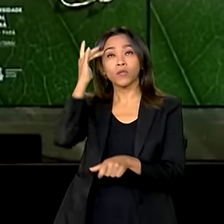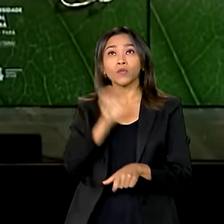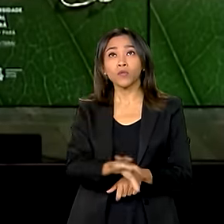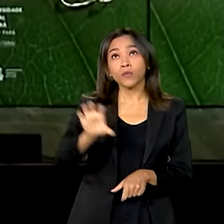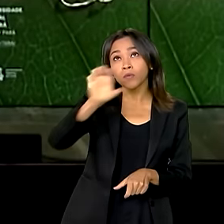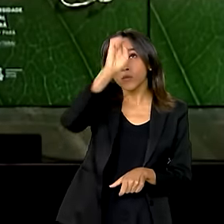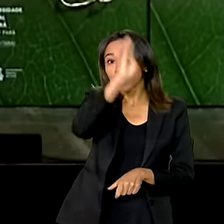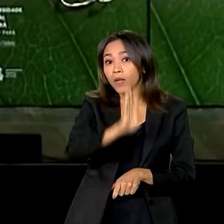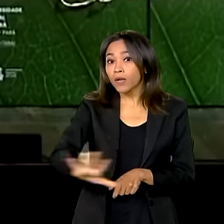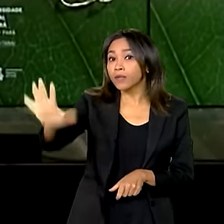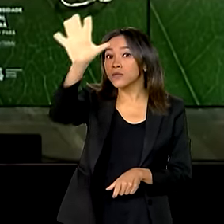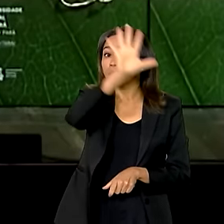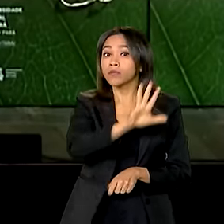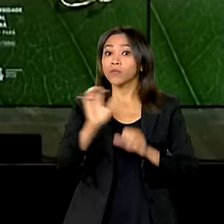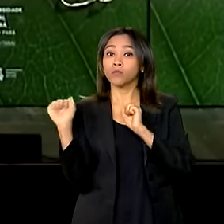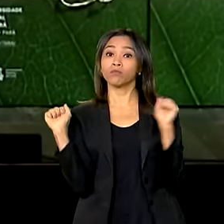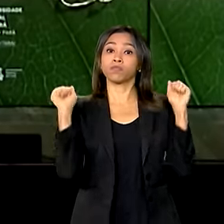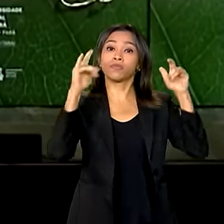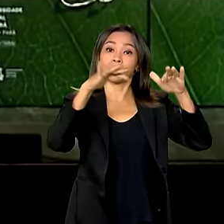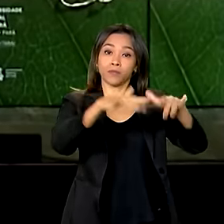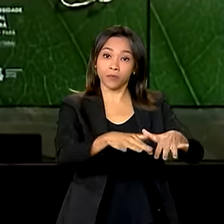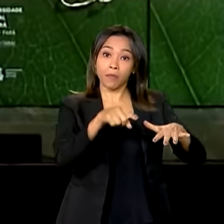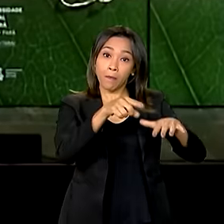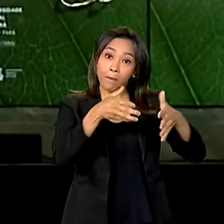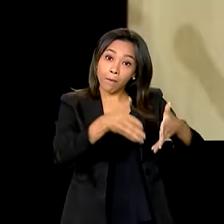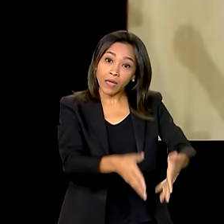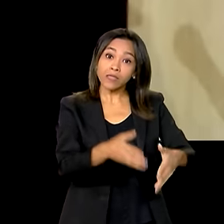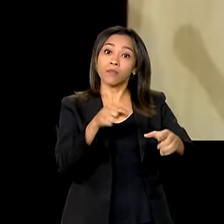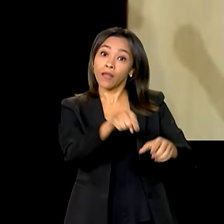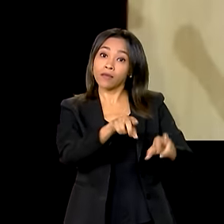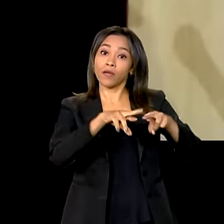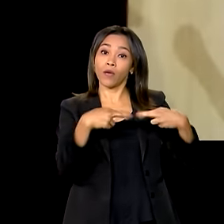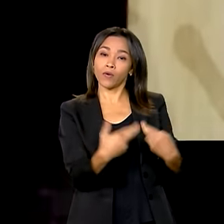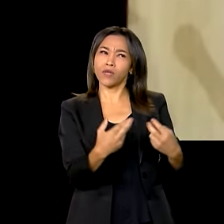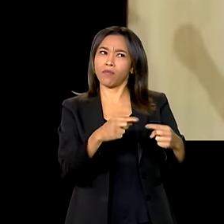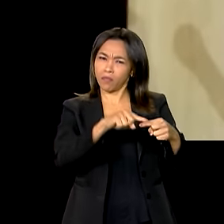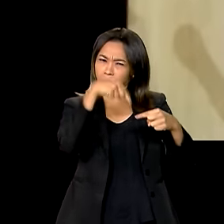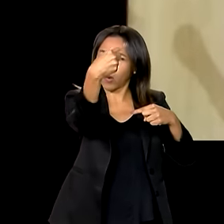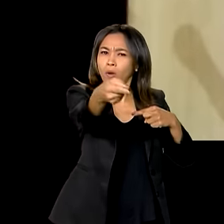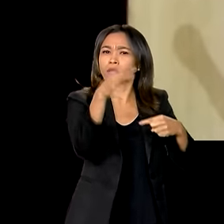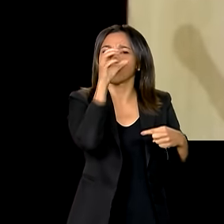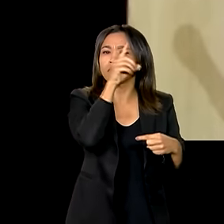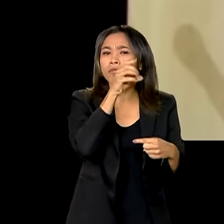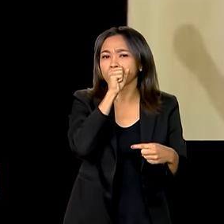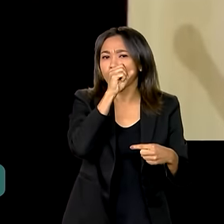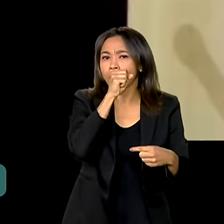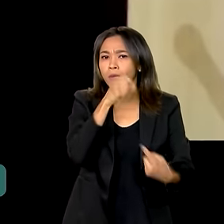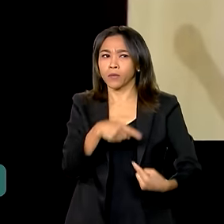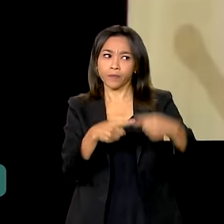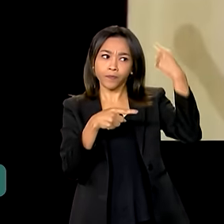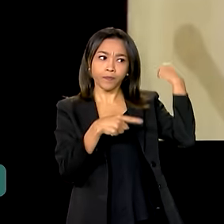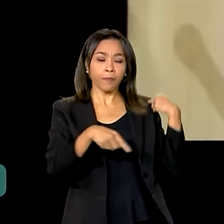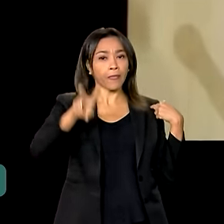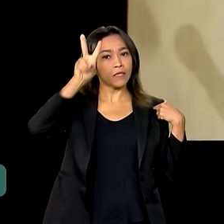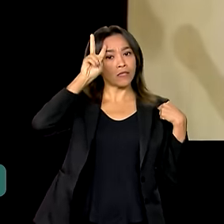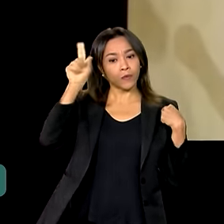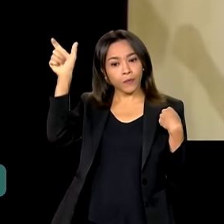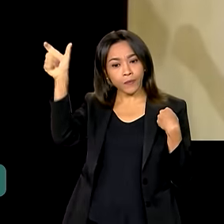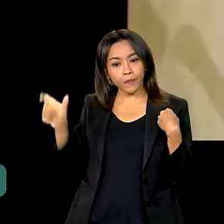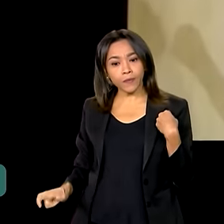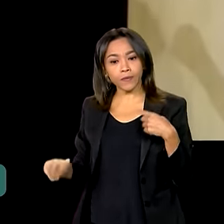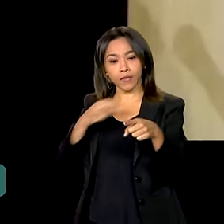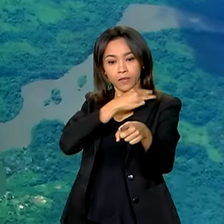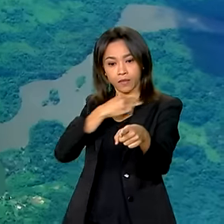do país participem da reunião até o próximo sábado. Nesta segunda-feira, a ministra da Ciência, Tecnologia